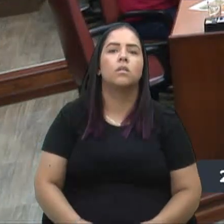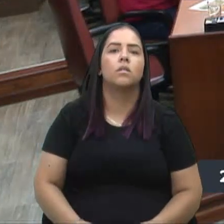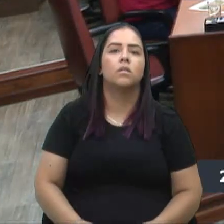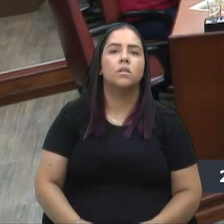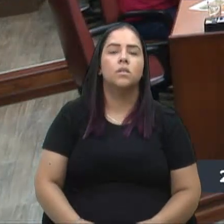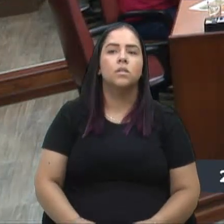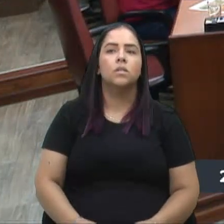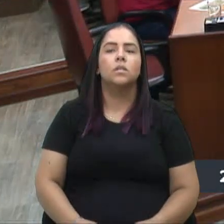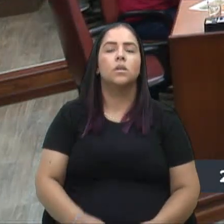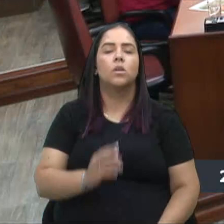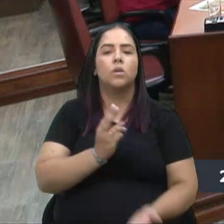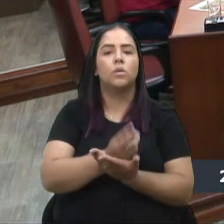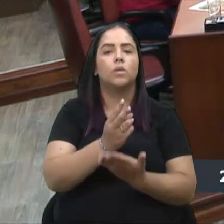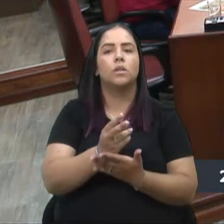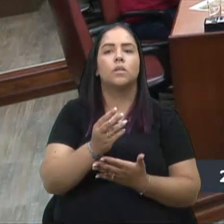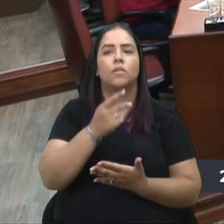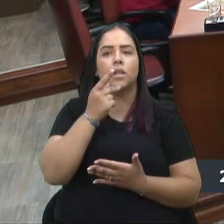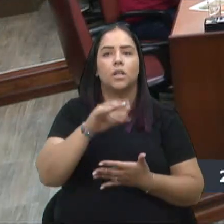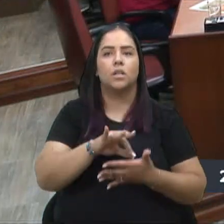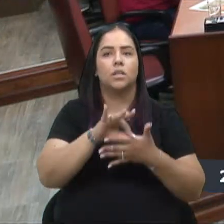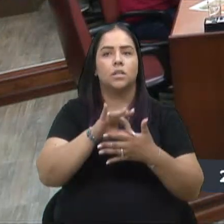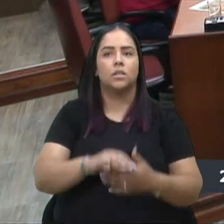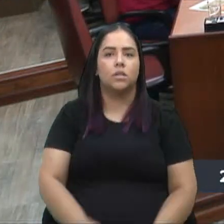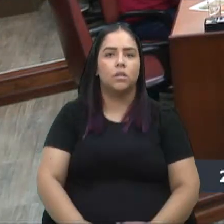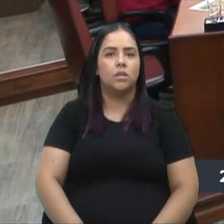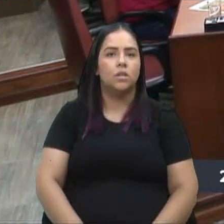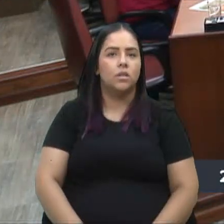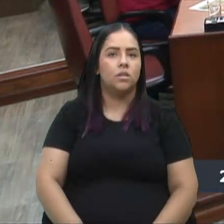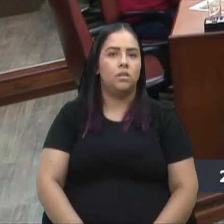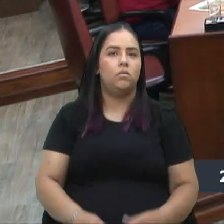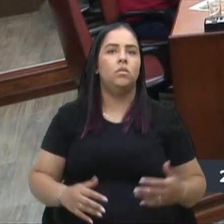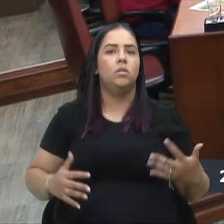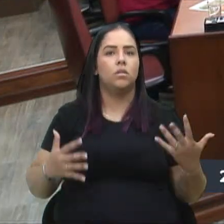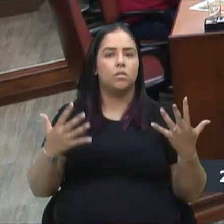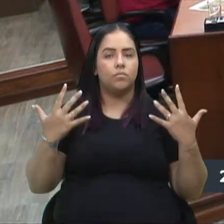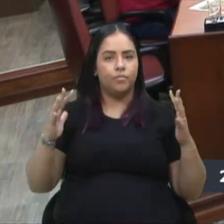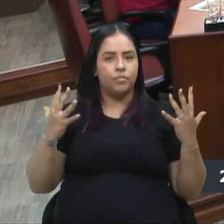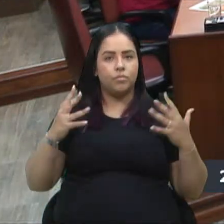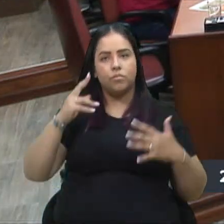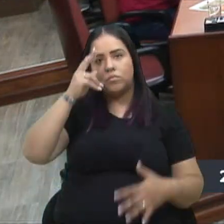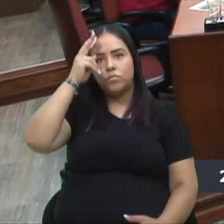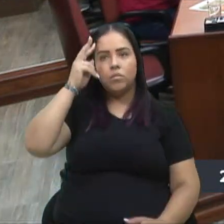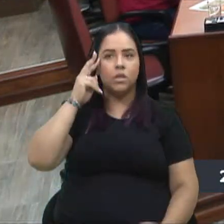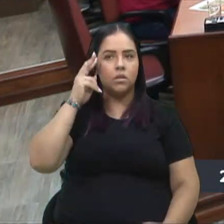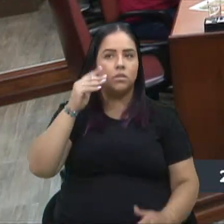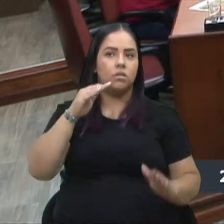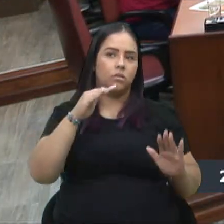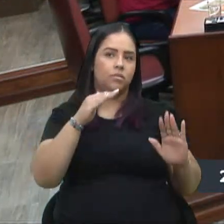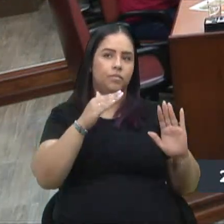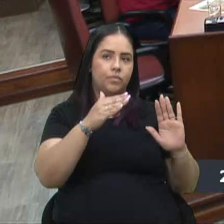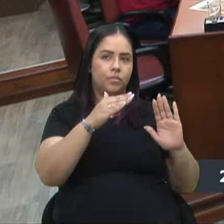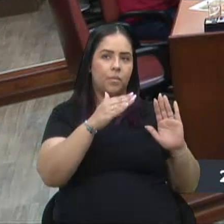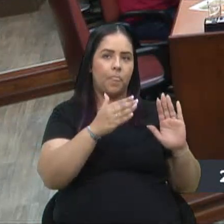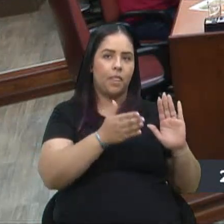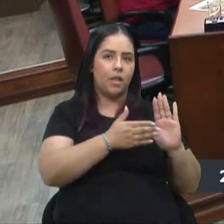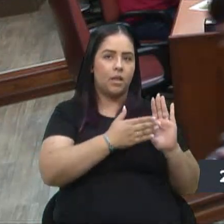vereador Sandro segue Parabéns velocino Vereador velocino pela pauta é uma pauta muito importante hoje